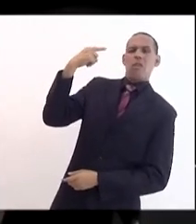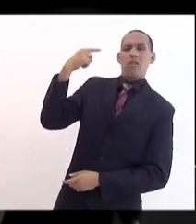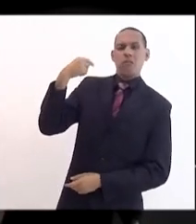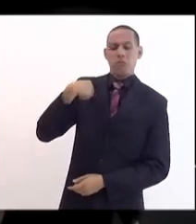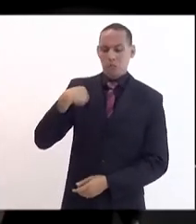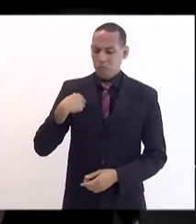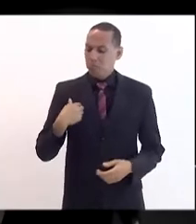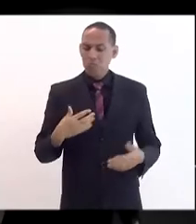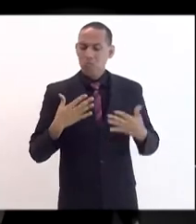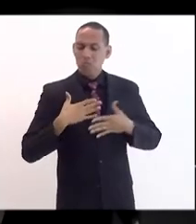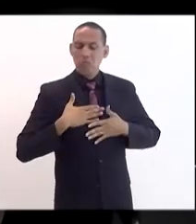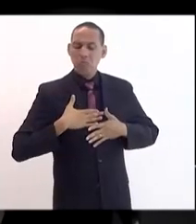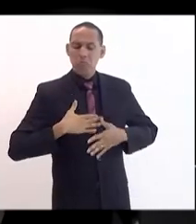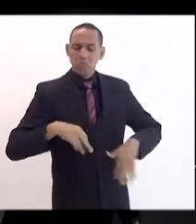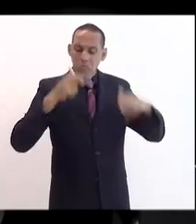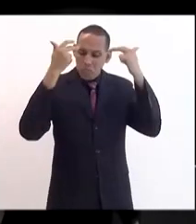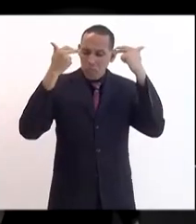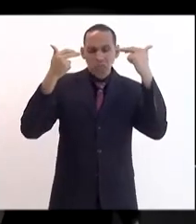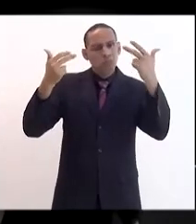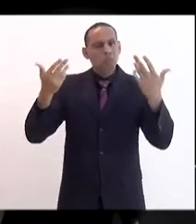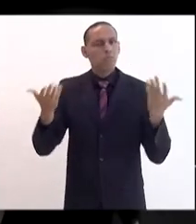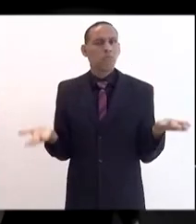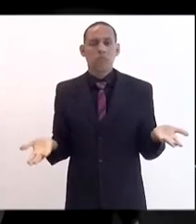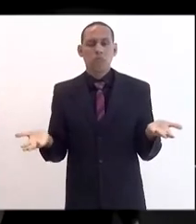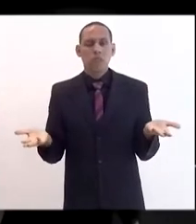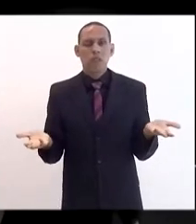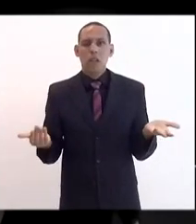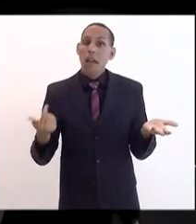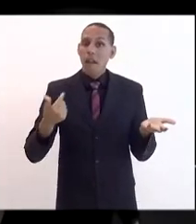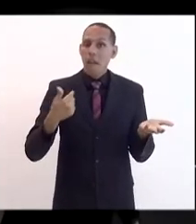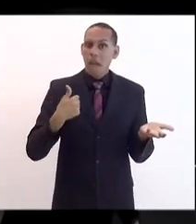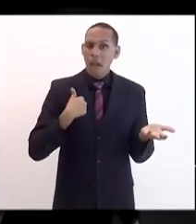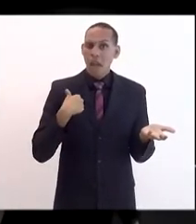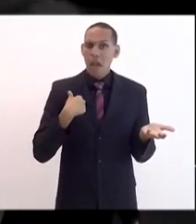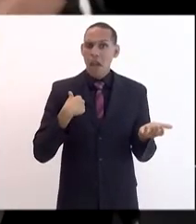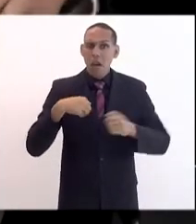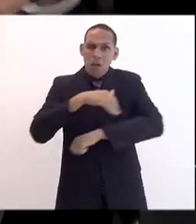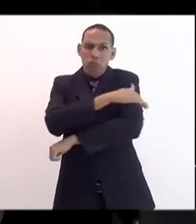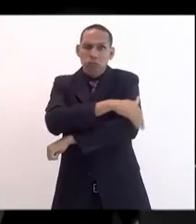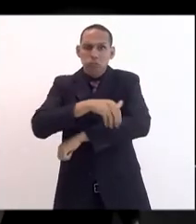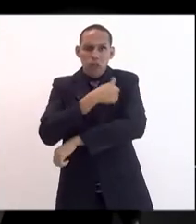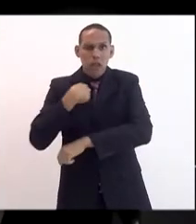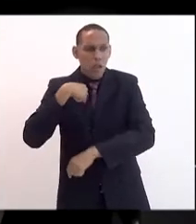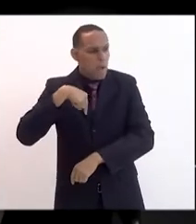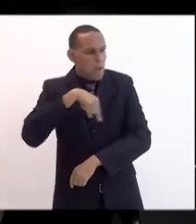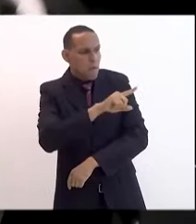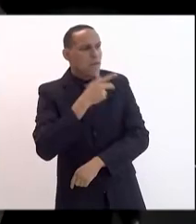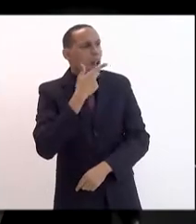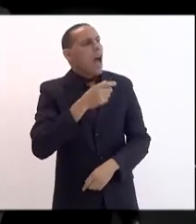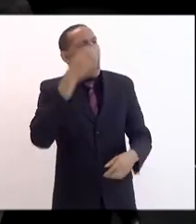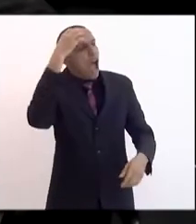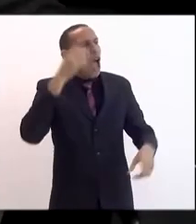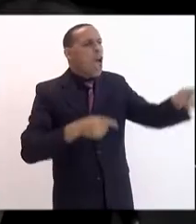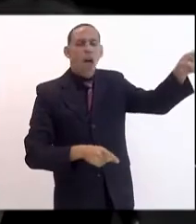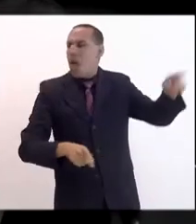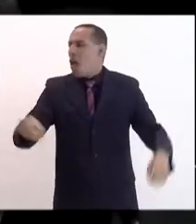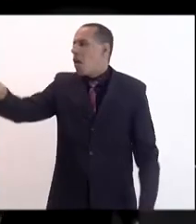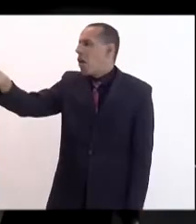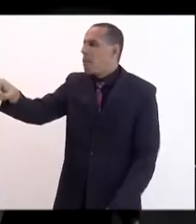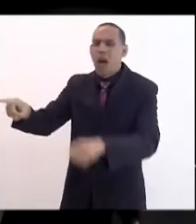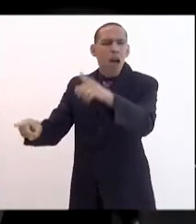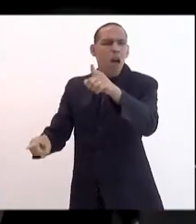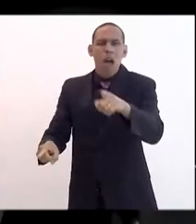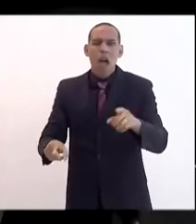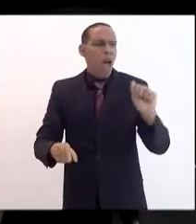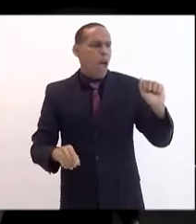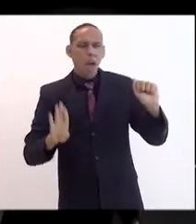Tranquilo. Foi? Eu não fui nenhuma esquina falar que a culpa é de A, é de B. O